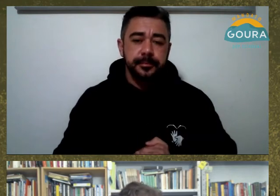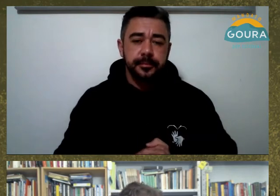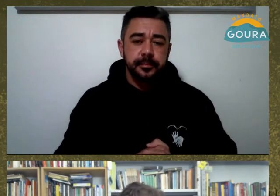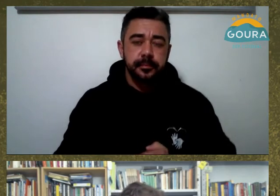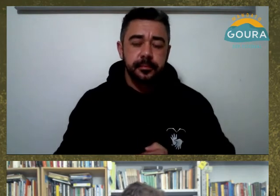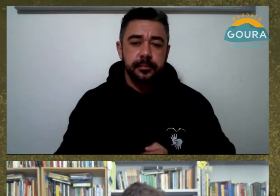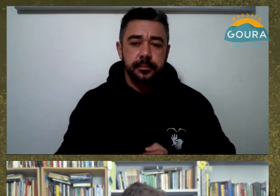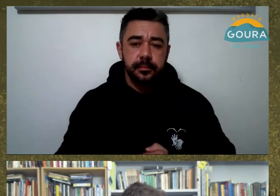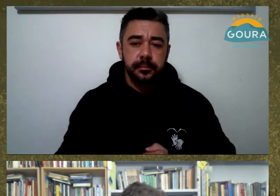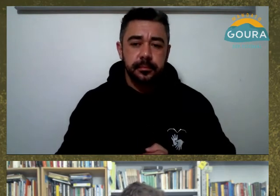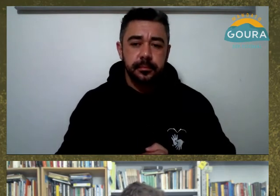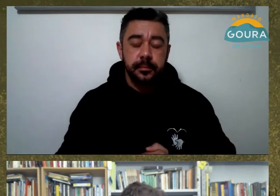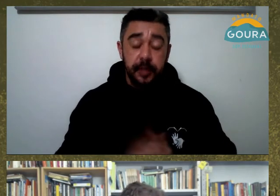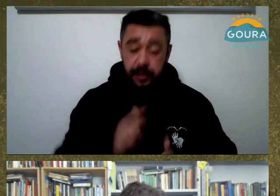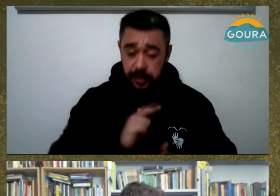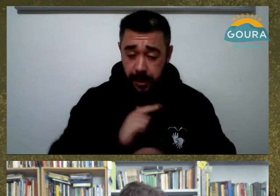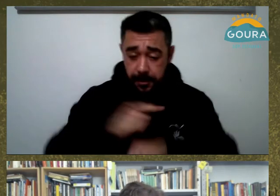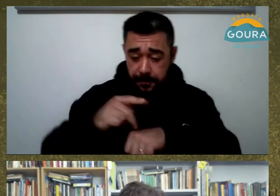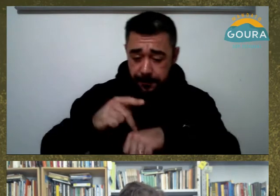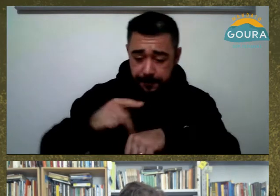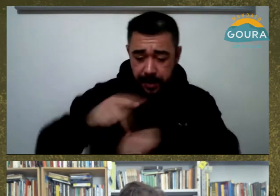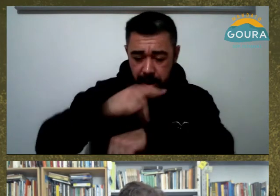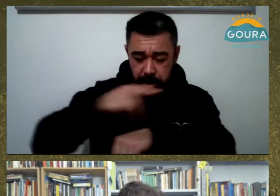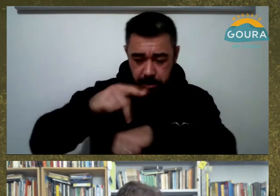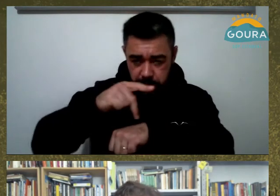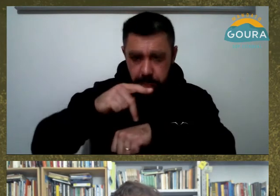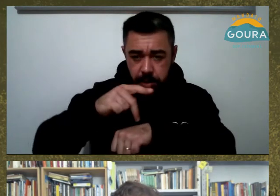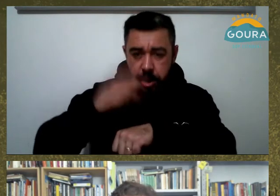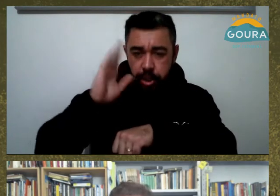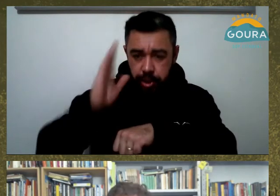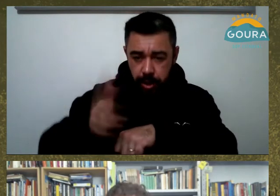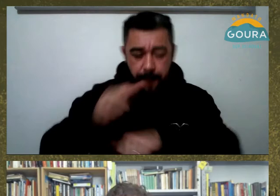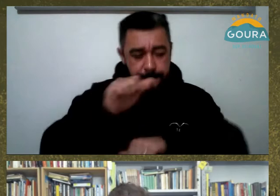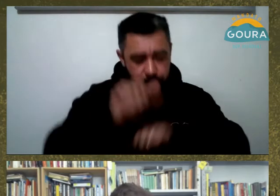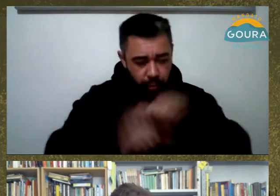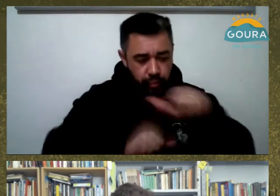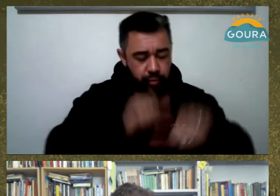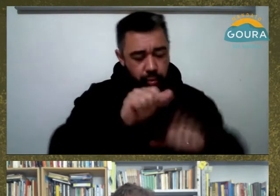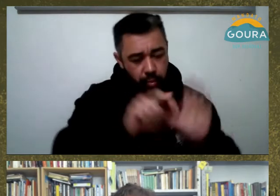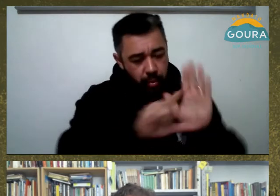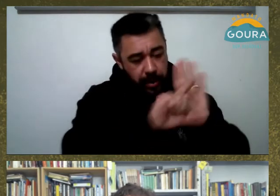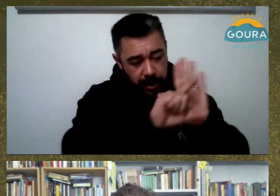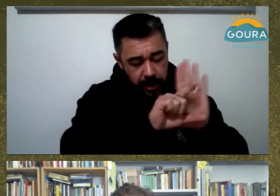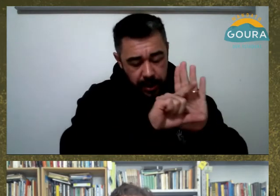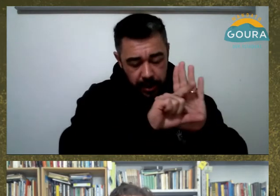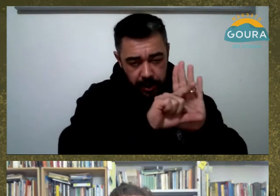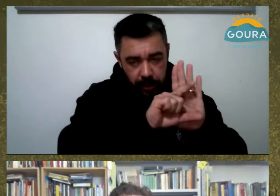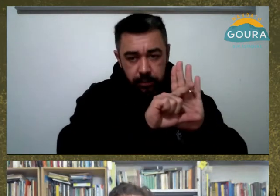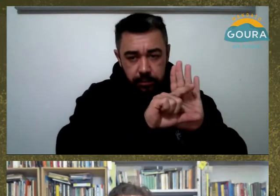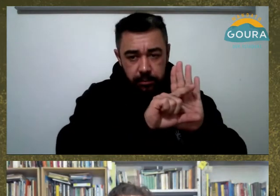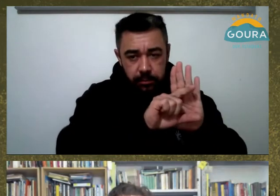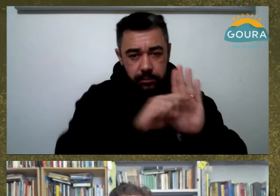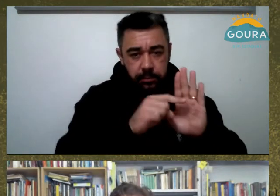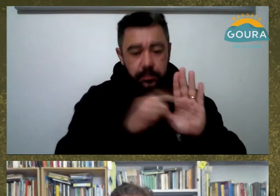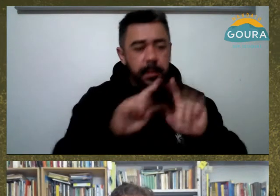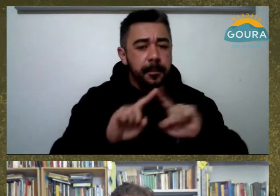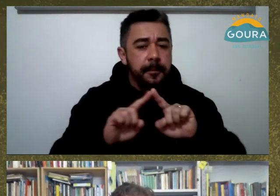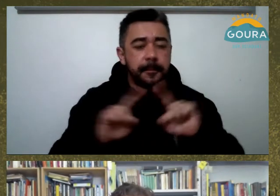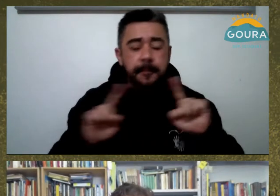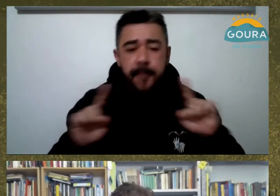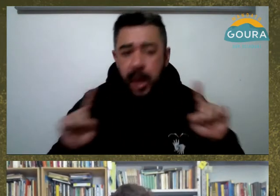Há países que descriminalizaram, mas que não estabeleceram uma